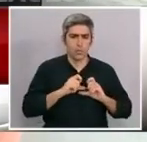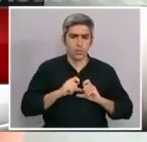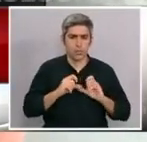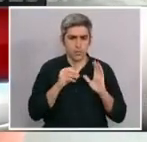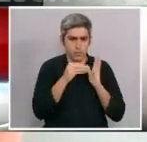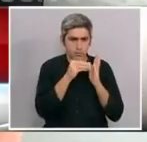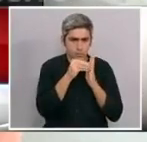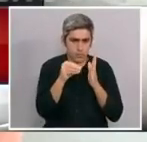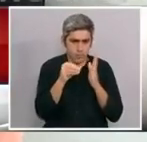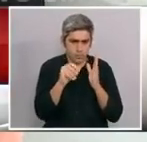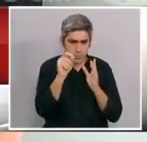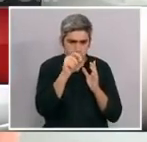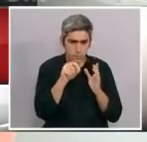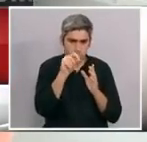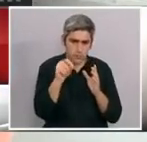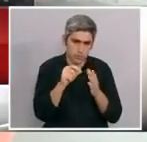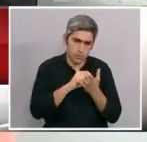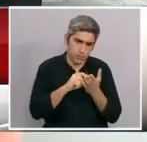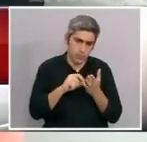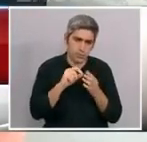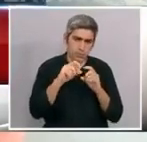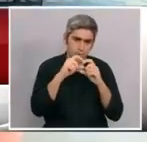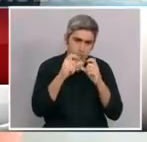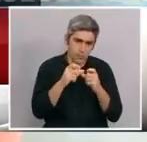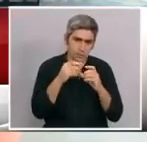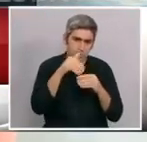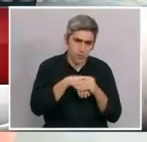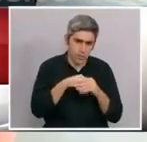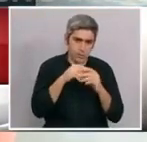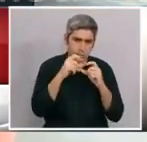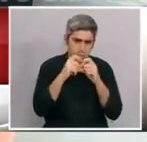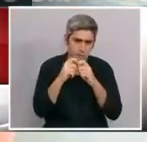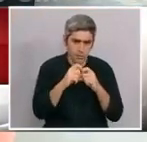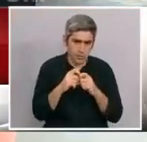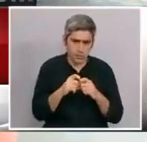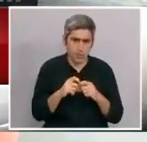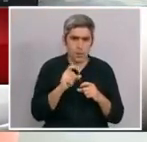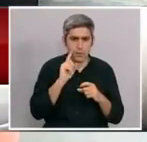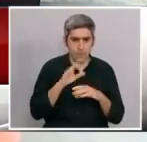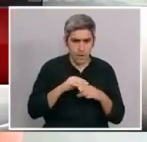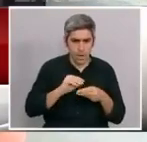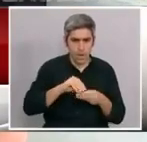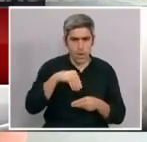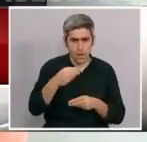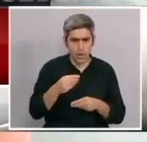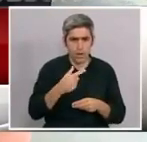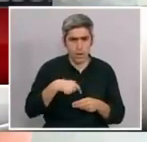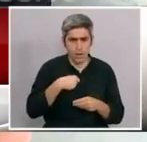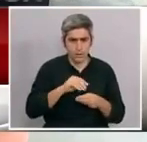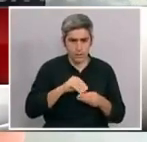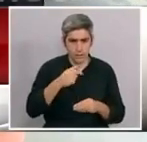levavam. Mesmo no envelope? Sim, no envelope, por dentro. Aí ela abria mesmo as cartas?